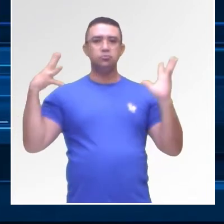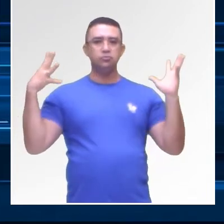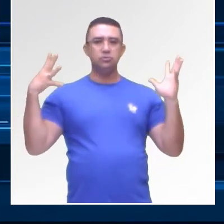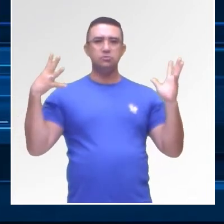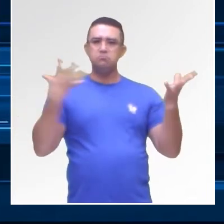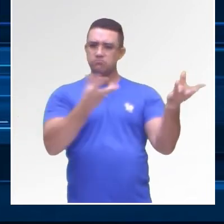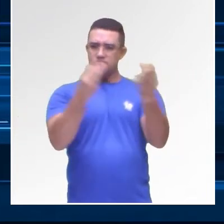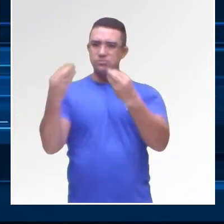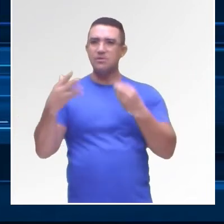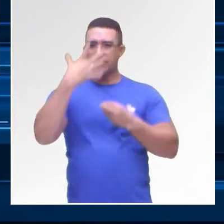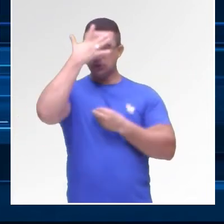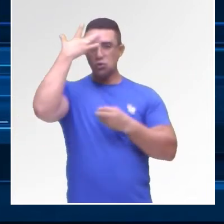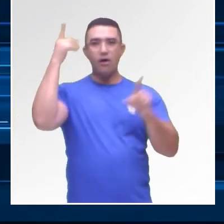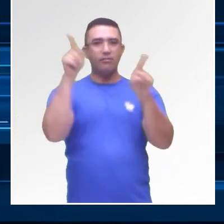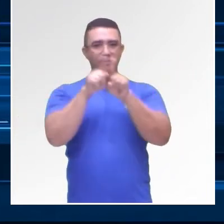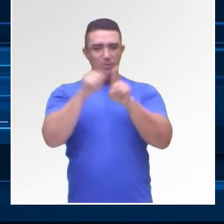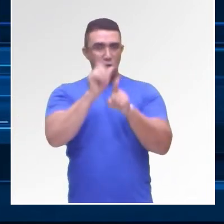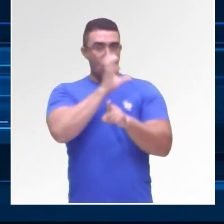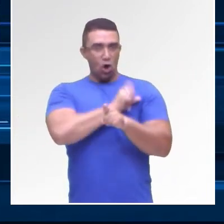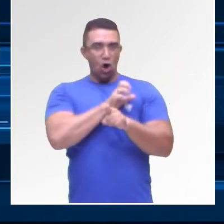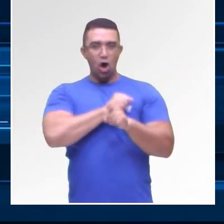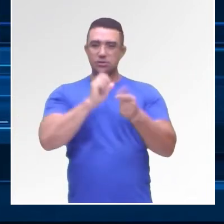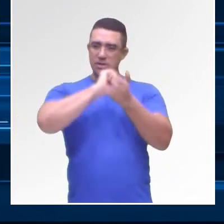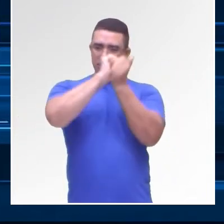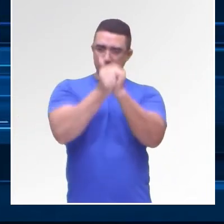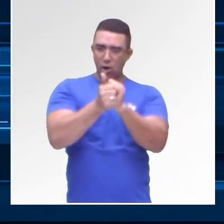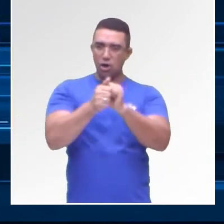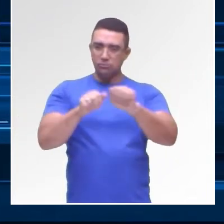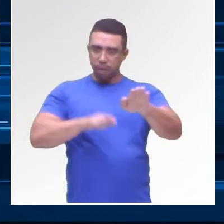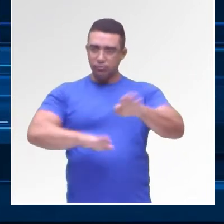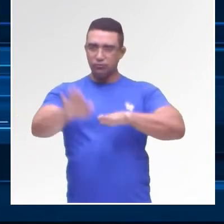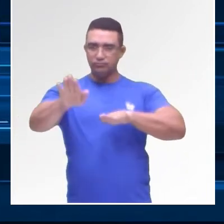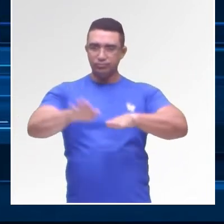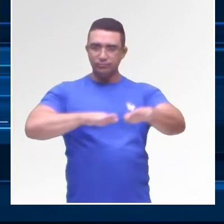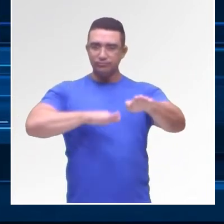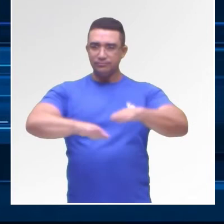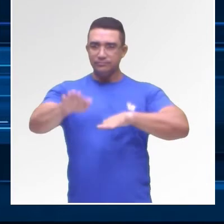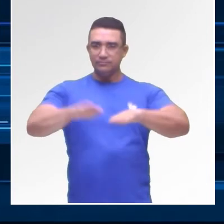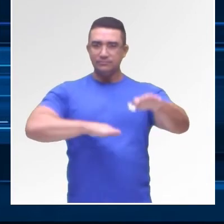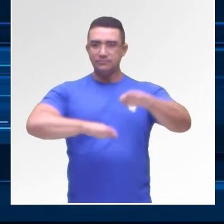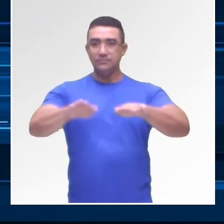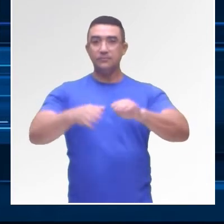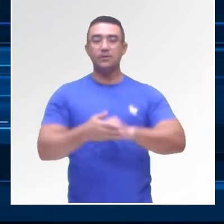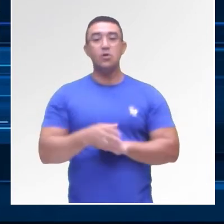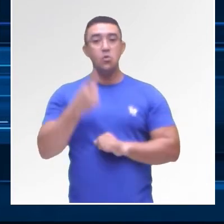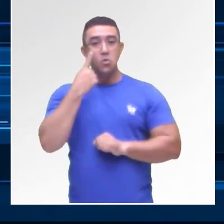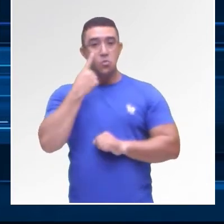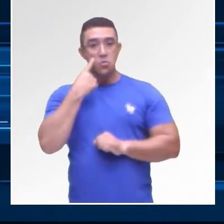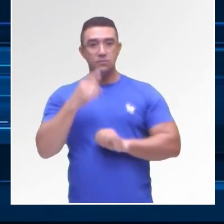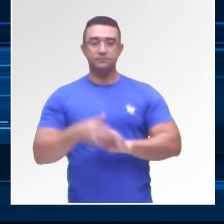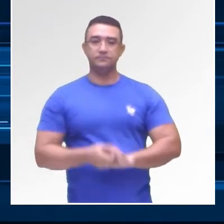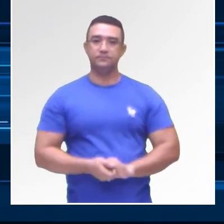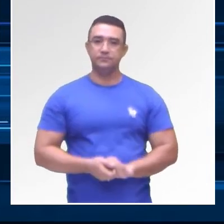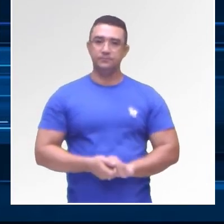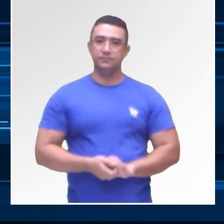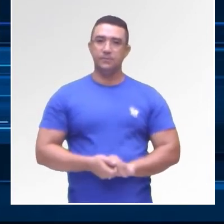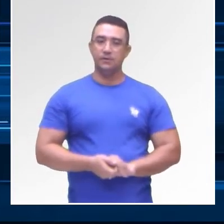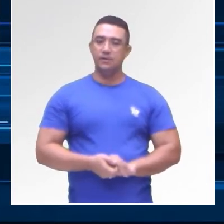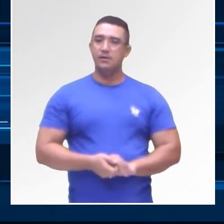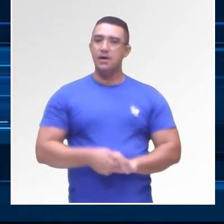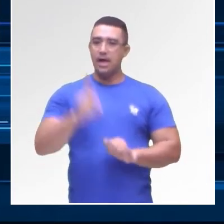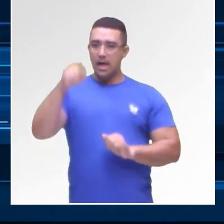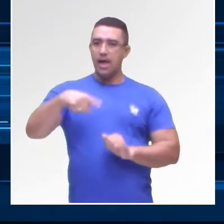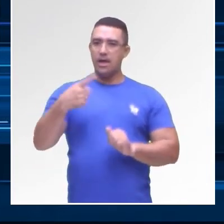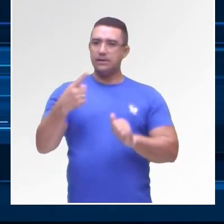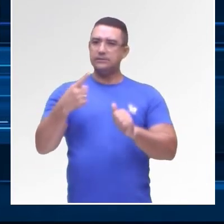dia praticarem a patinação. Então observem só, o patins é essa bota com